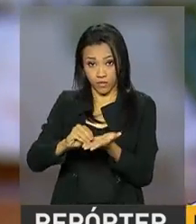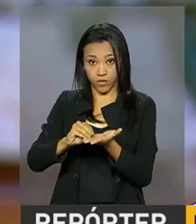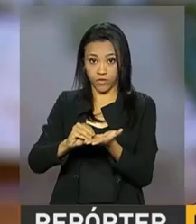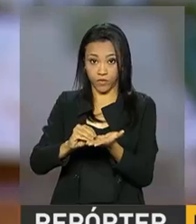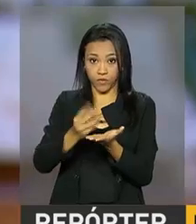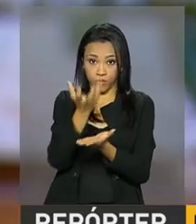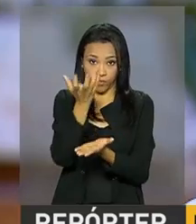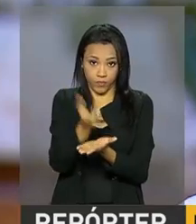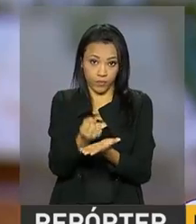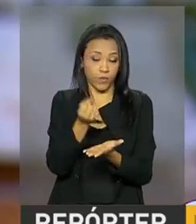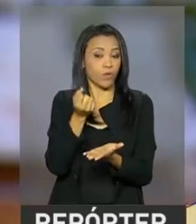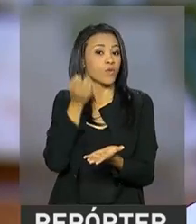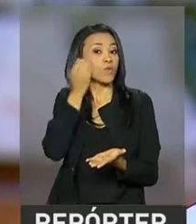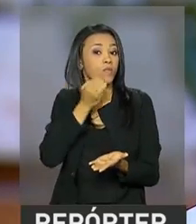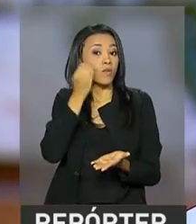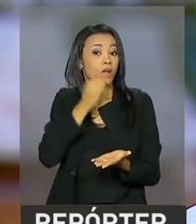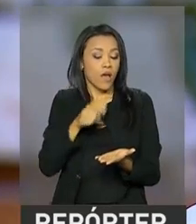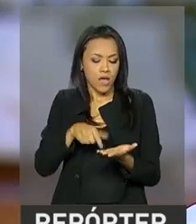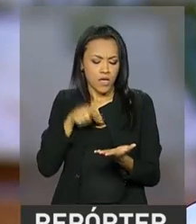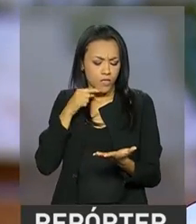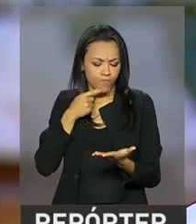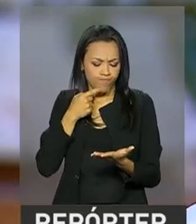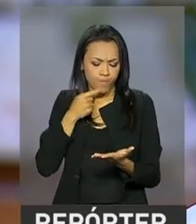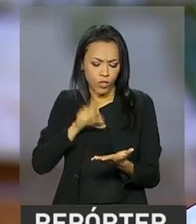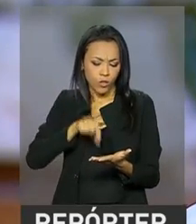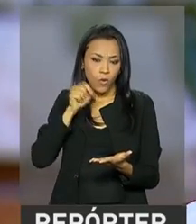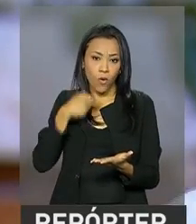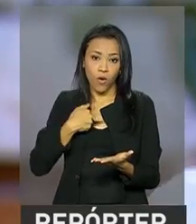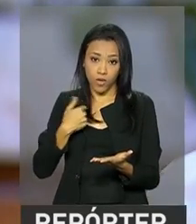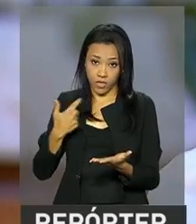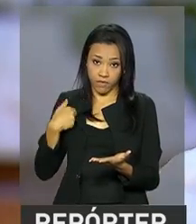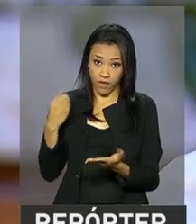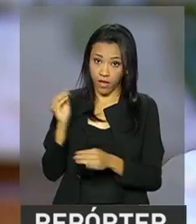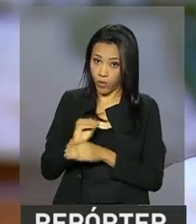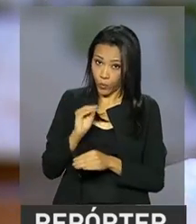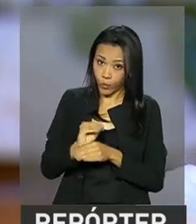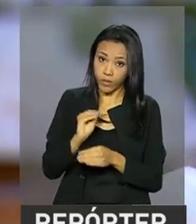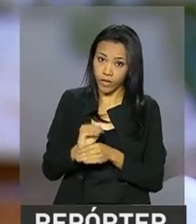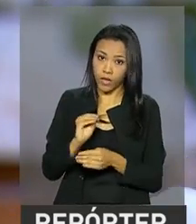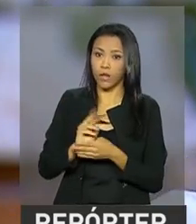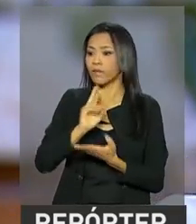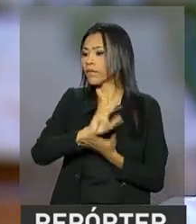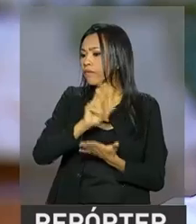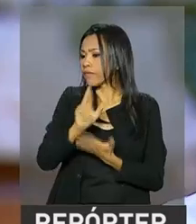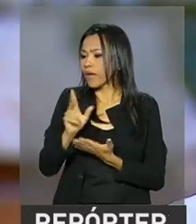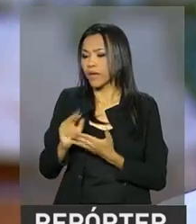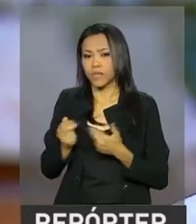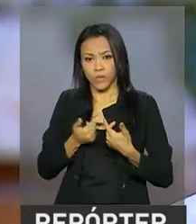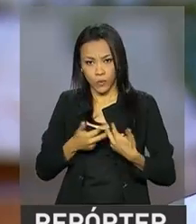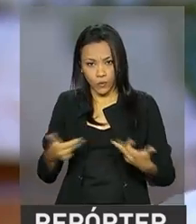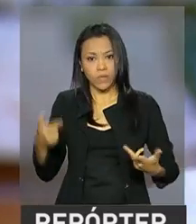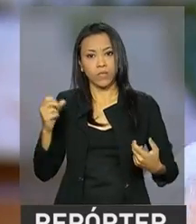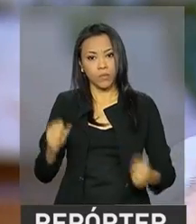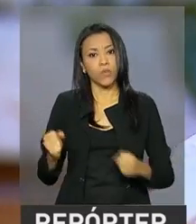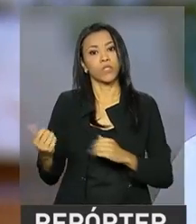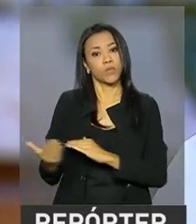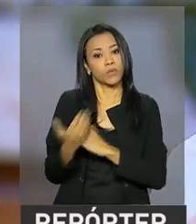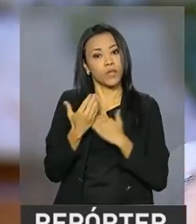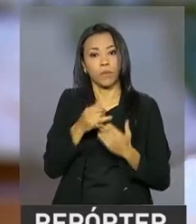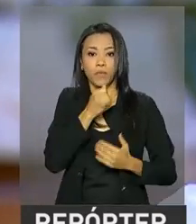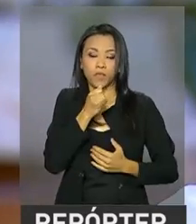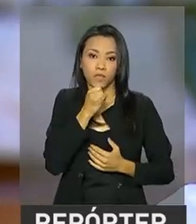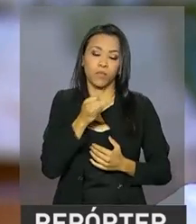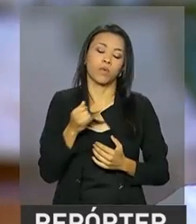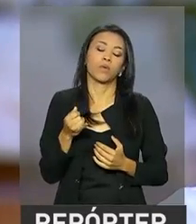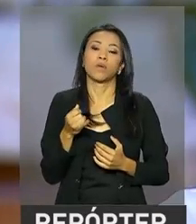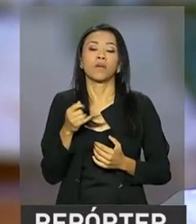nesse sentido a escolha na frente que gostaria de adotar e tem uma série de atividades que ele pode ajudar e ajudar no